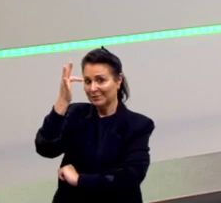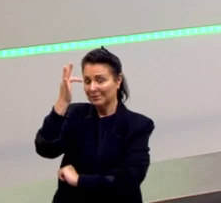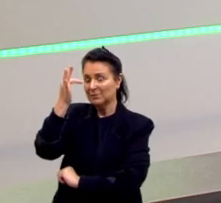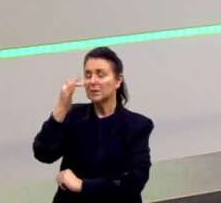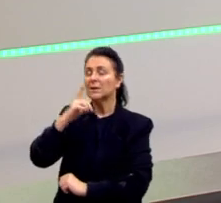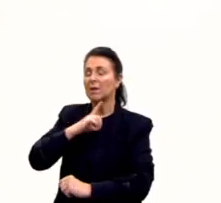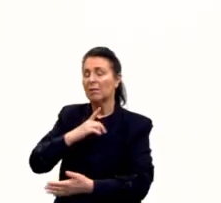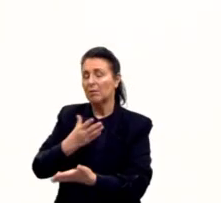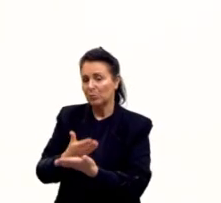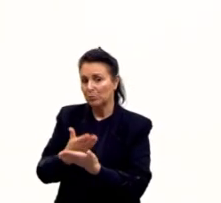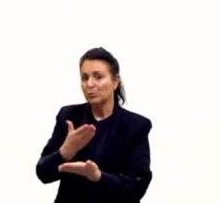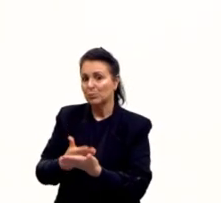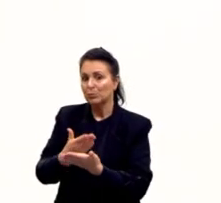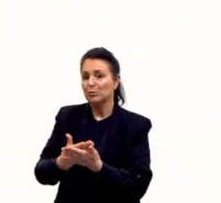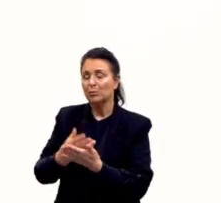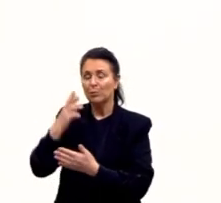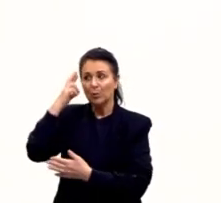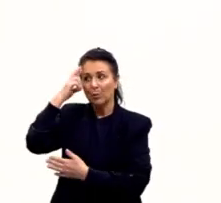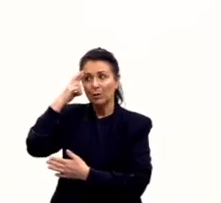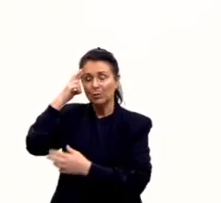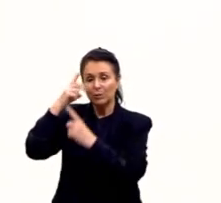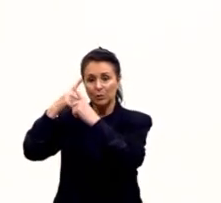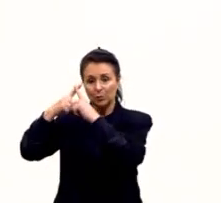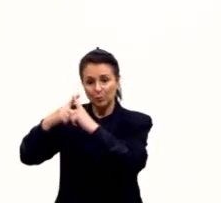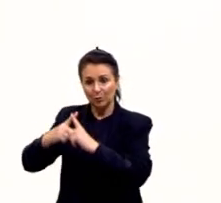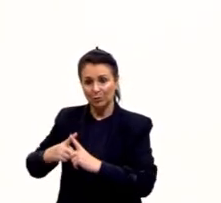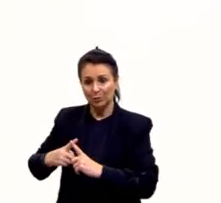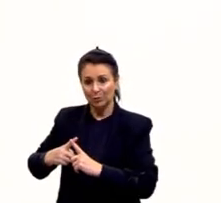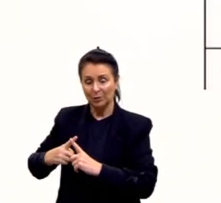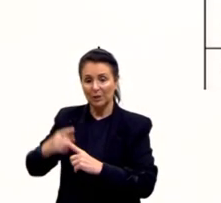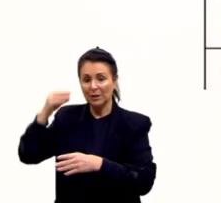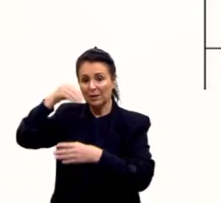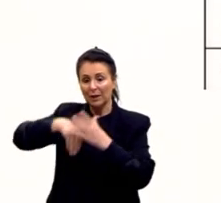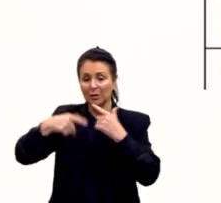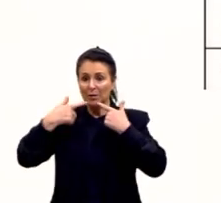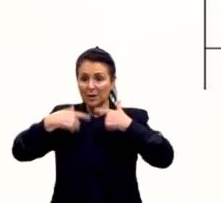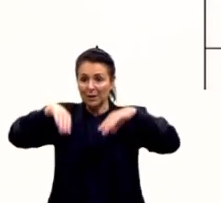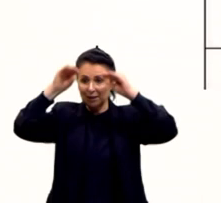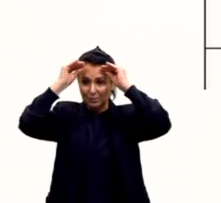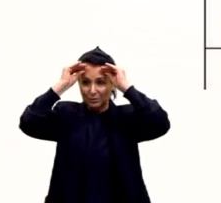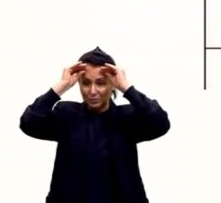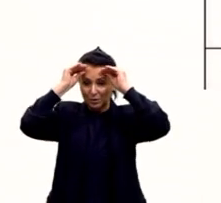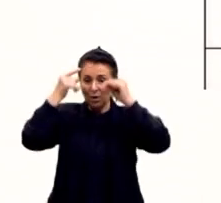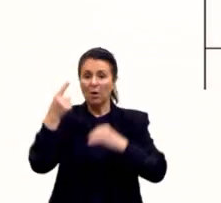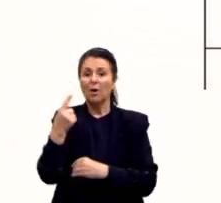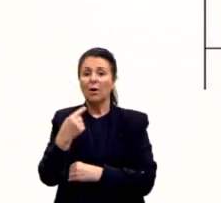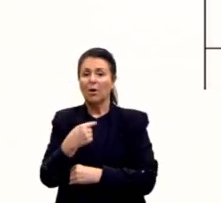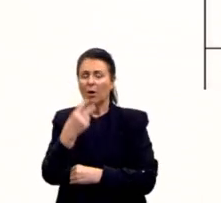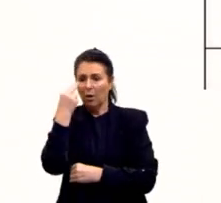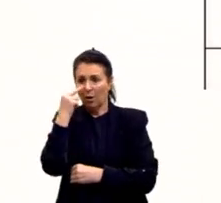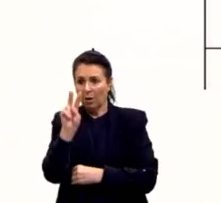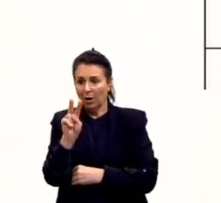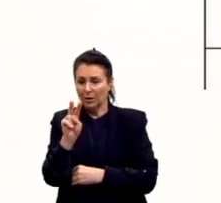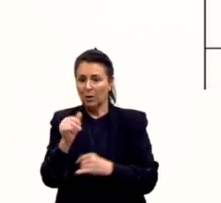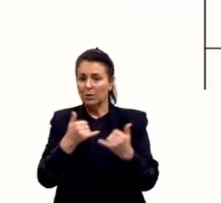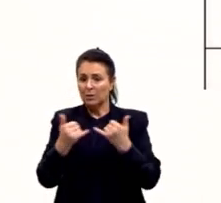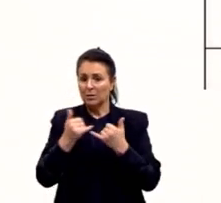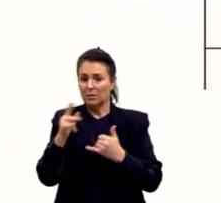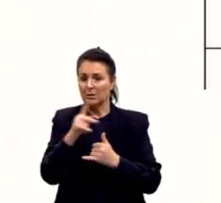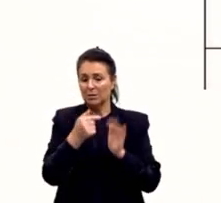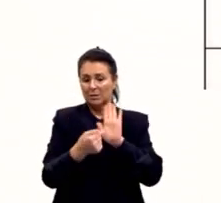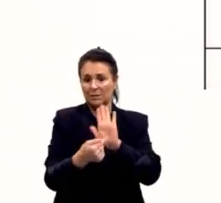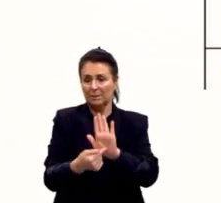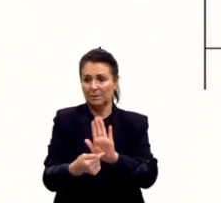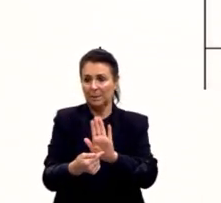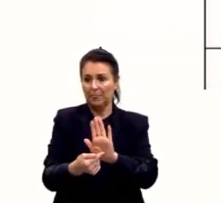estudo sobre o raciocínio lógico sobre a lógica também na linguagem olha aqui estes dois exemplos né